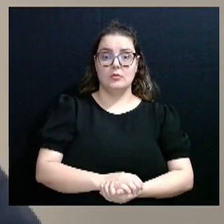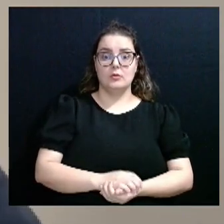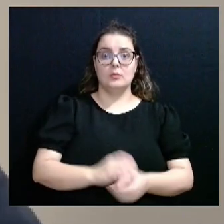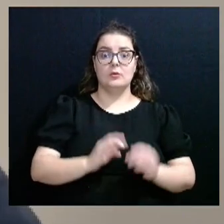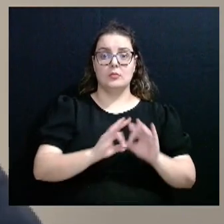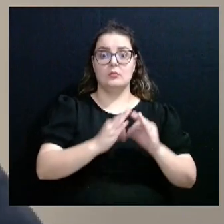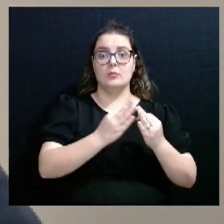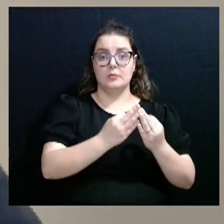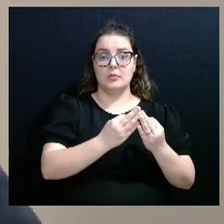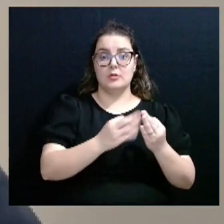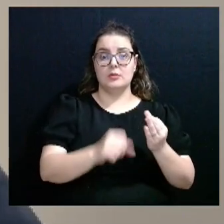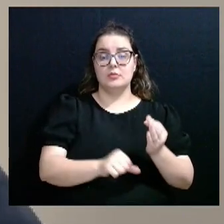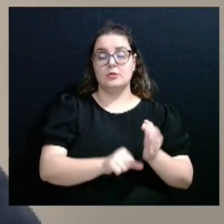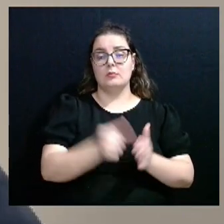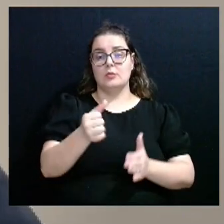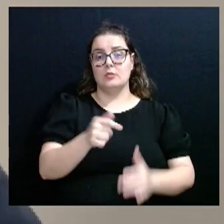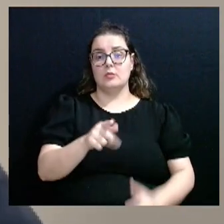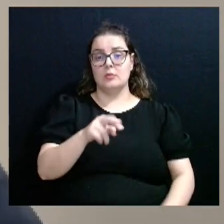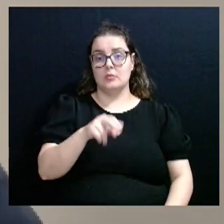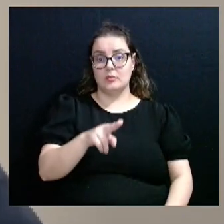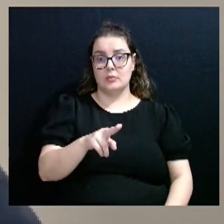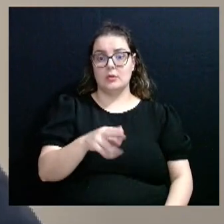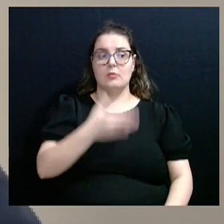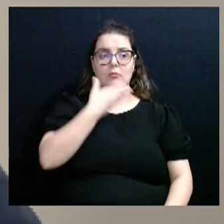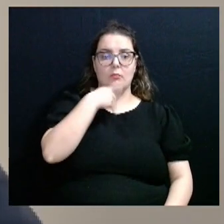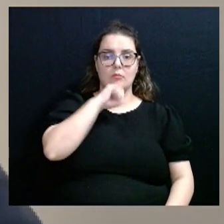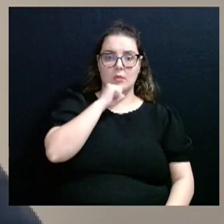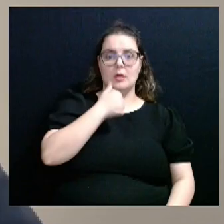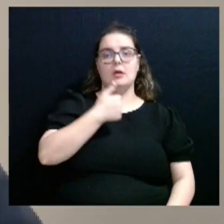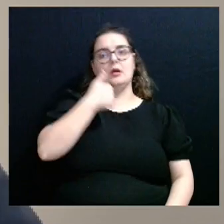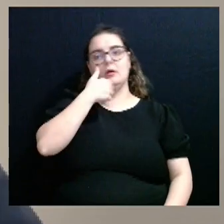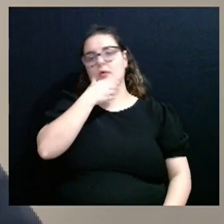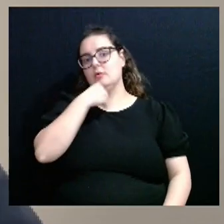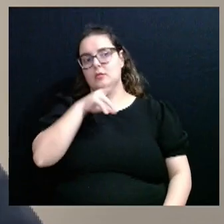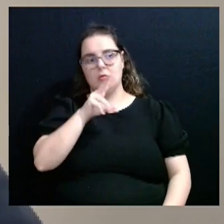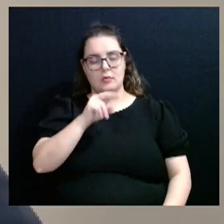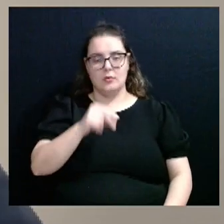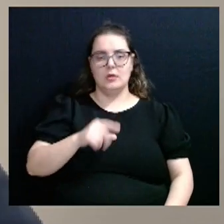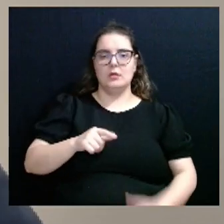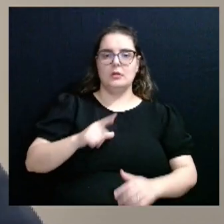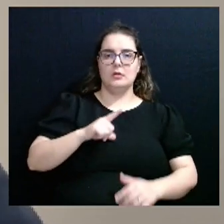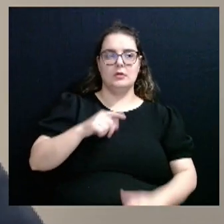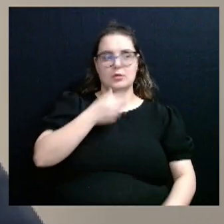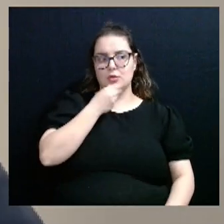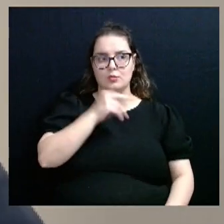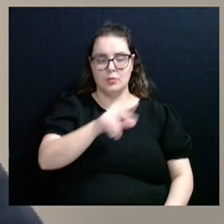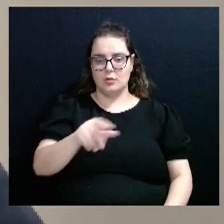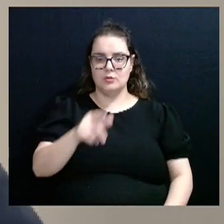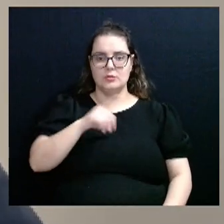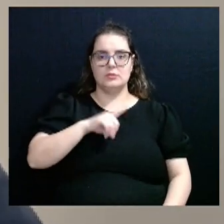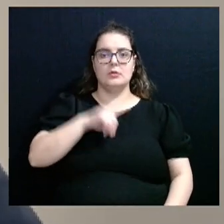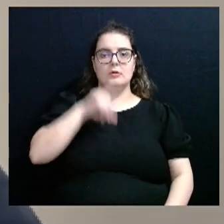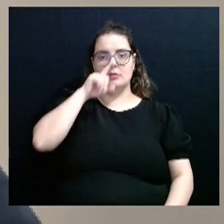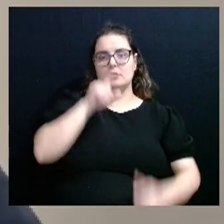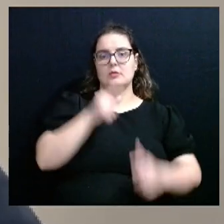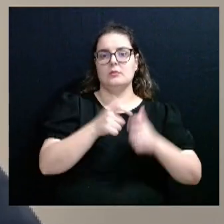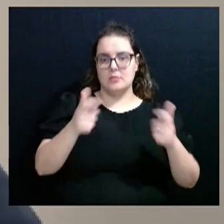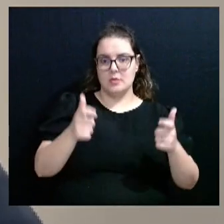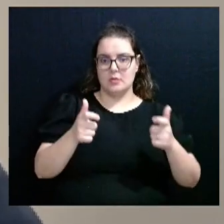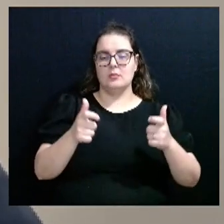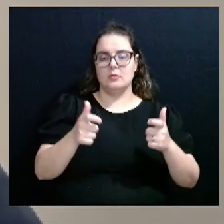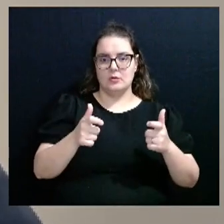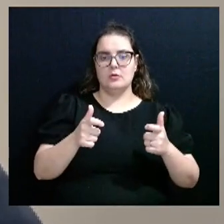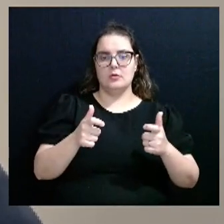de próstata acabam tendo um risco maior de desenvolver câncer de próstata ao longo da vida. E esse risco